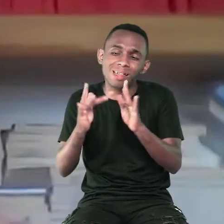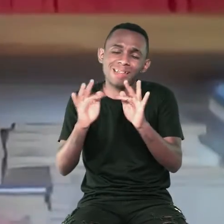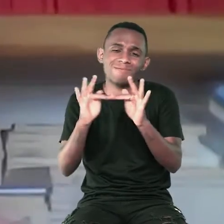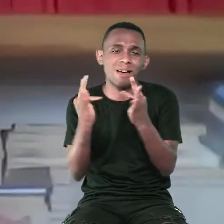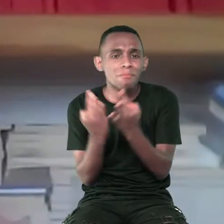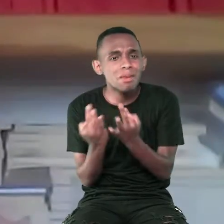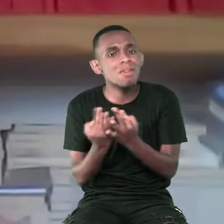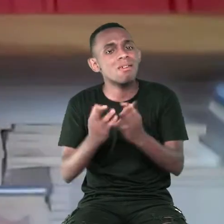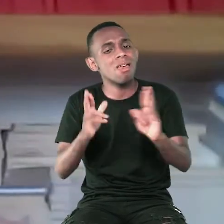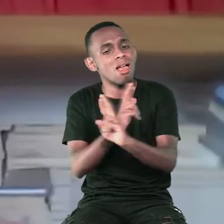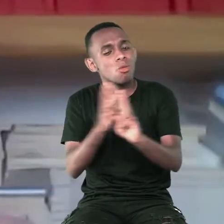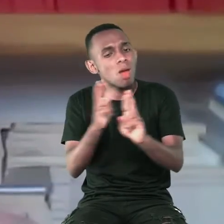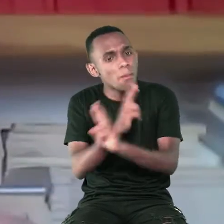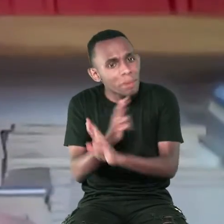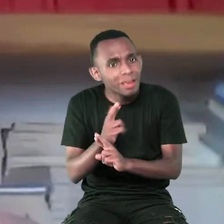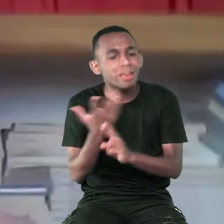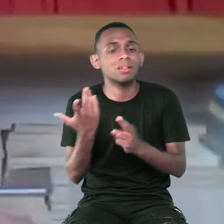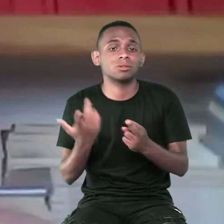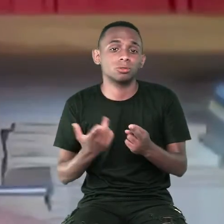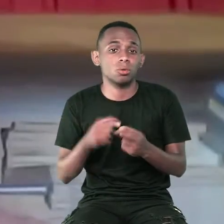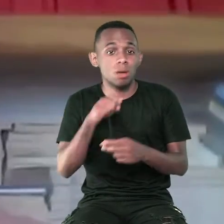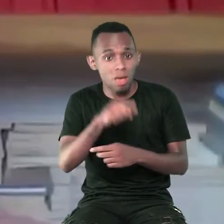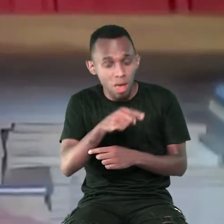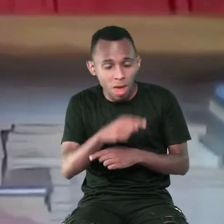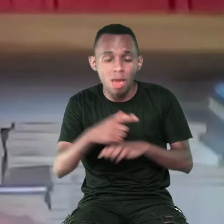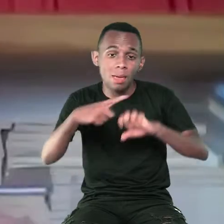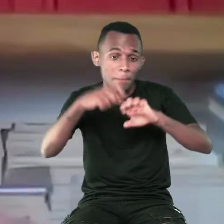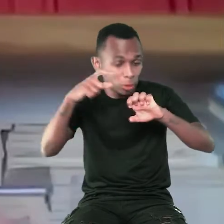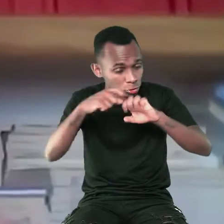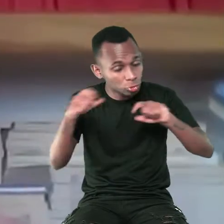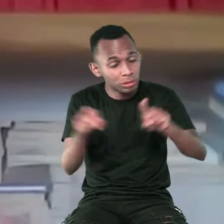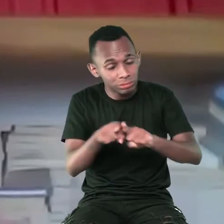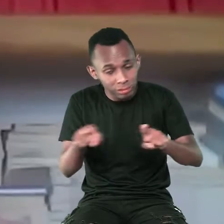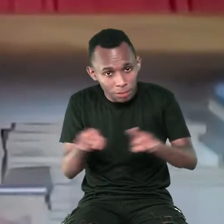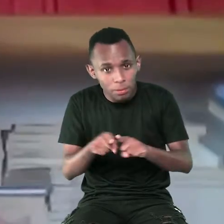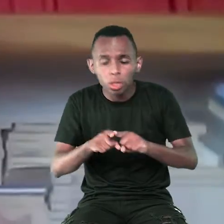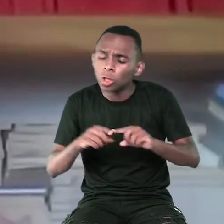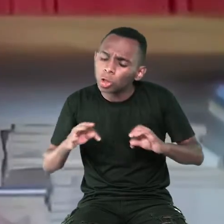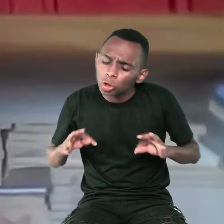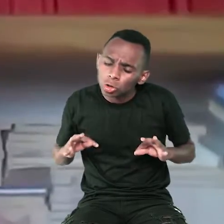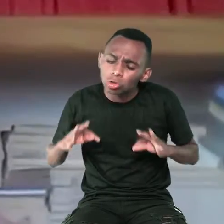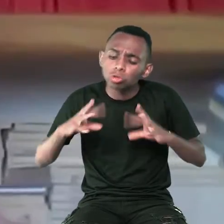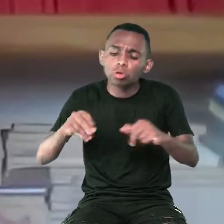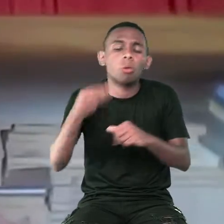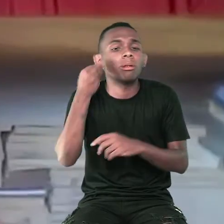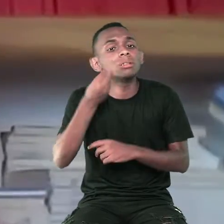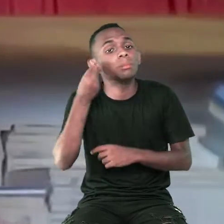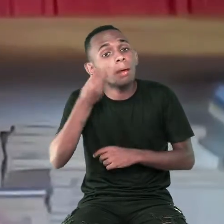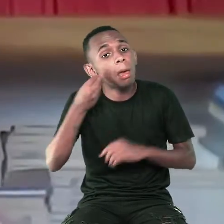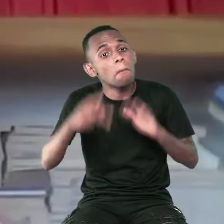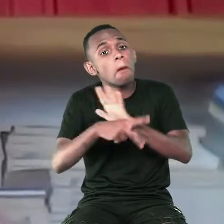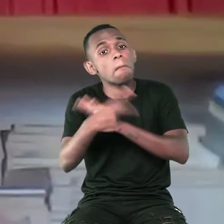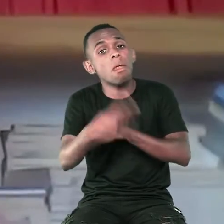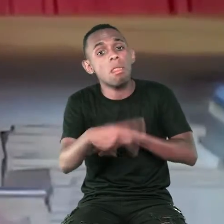de relacionamento, ela é empreendedora também, né? Então, todas essas vivências